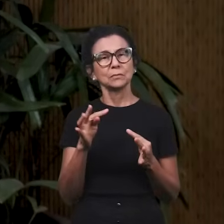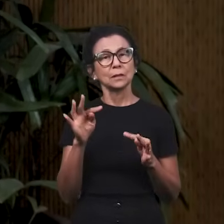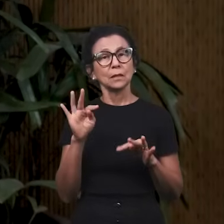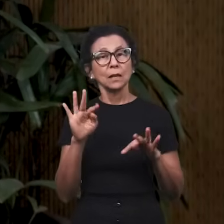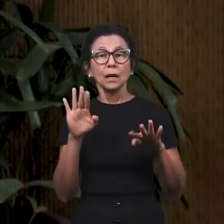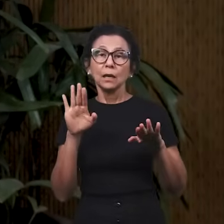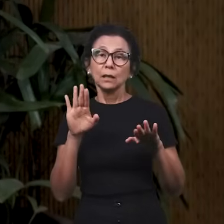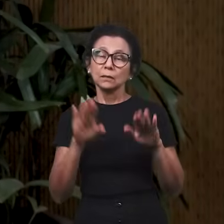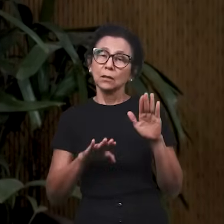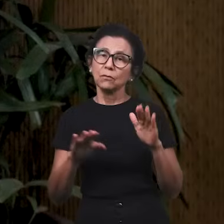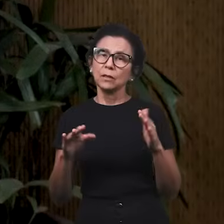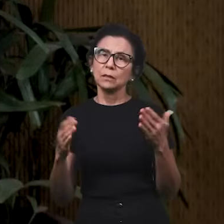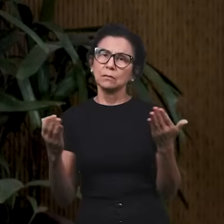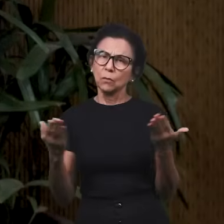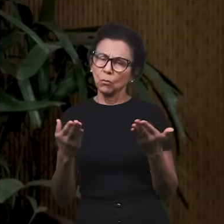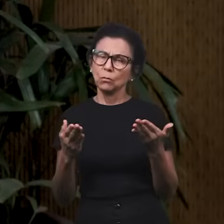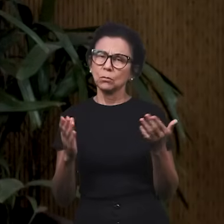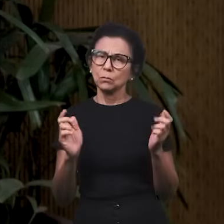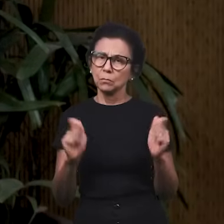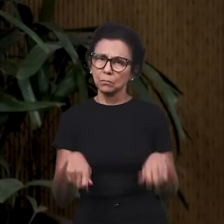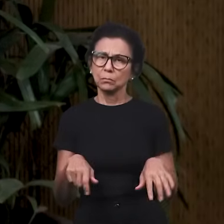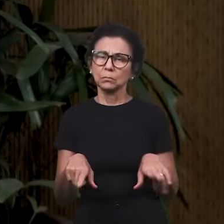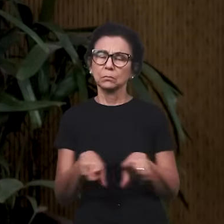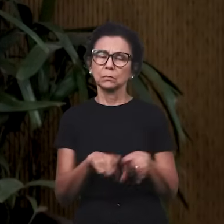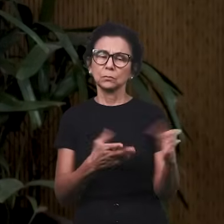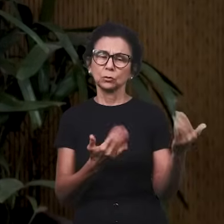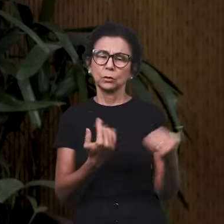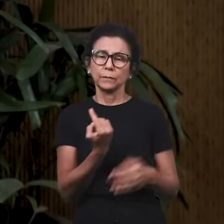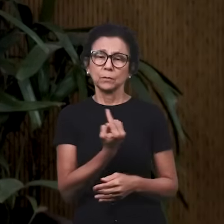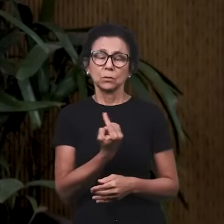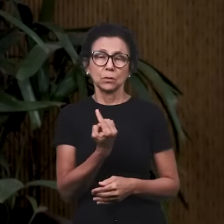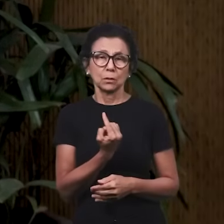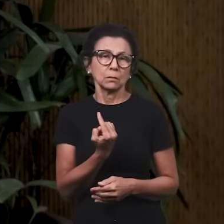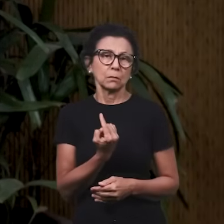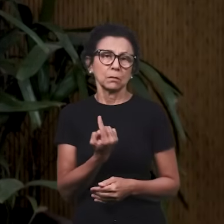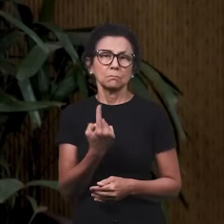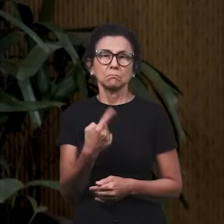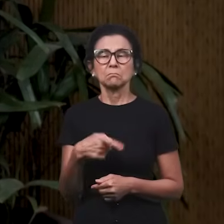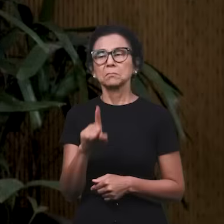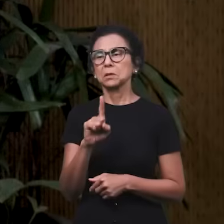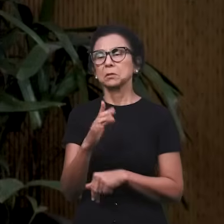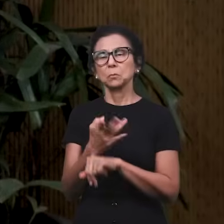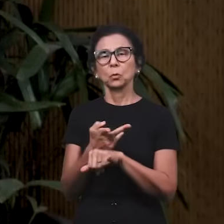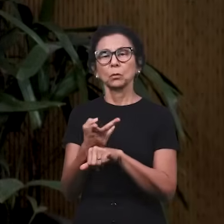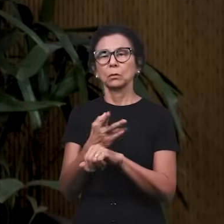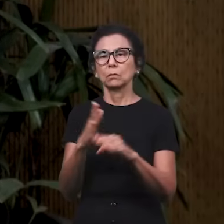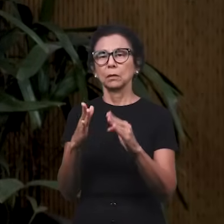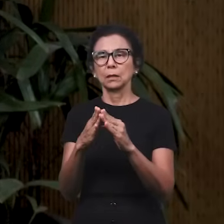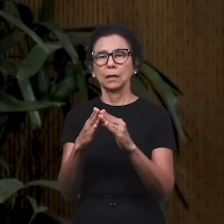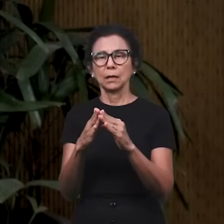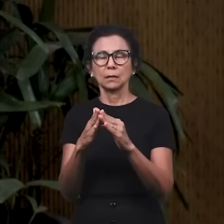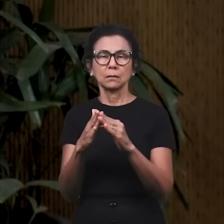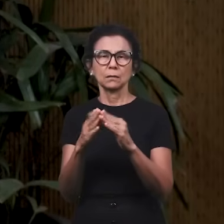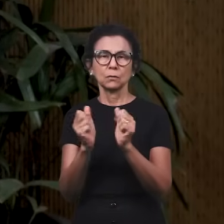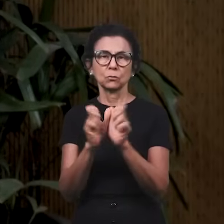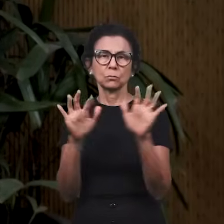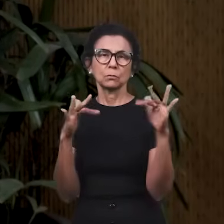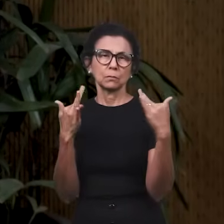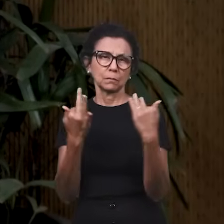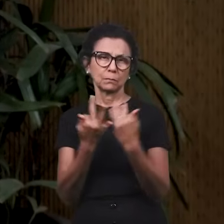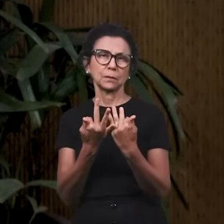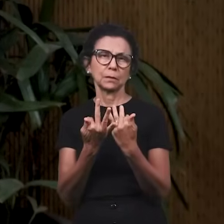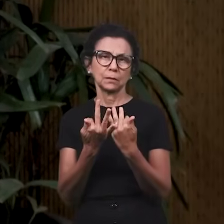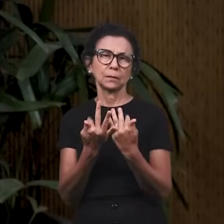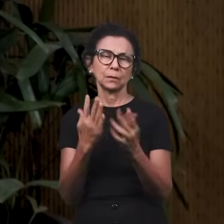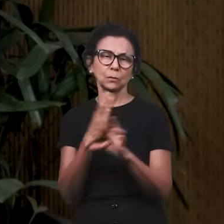alguns jovens também que estejam sozinhos podem comparecer a essas reuniões de famílias completas e fazer aquilo que